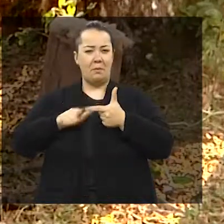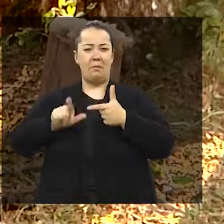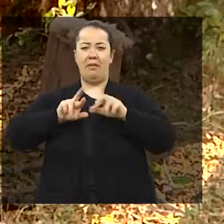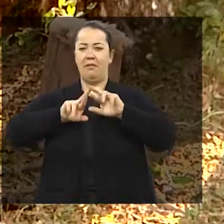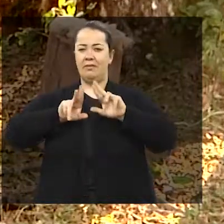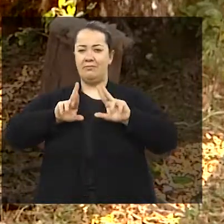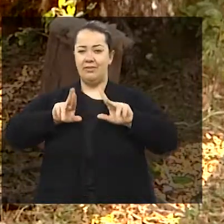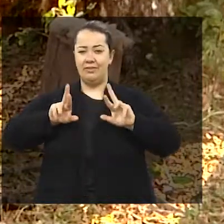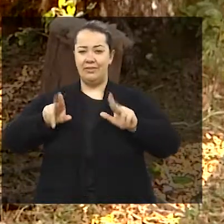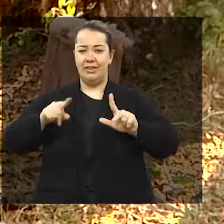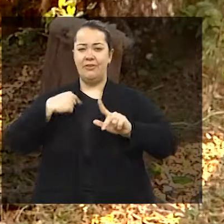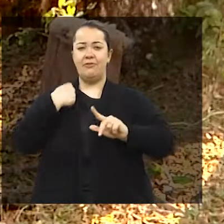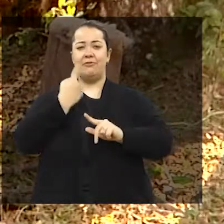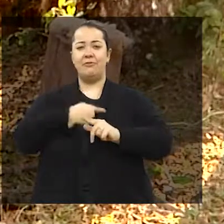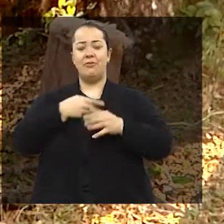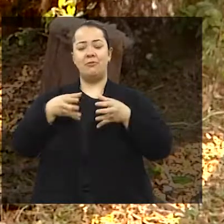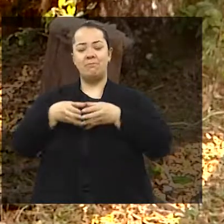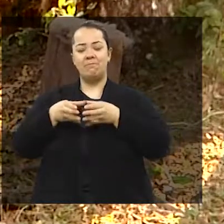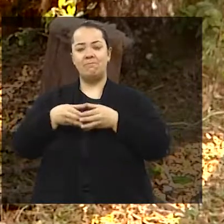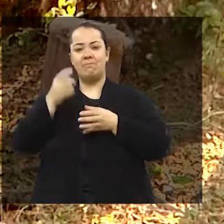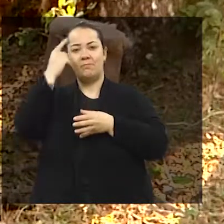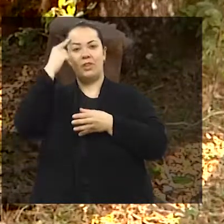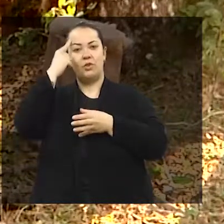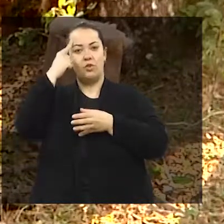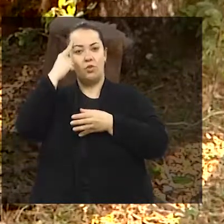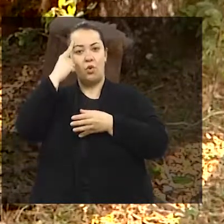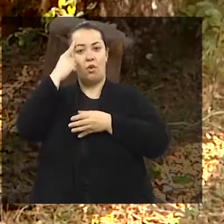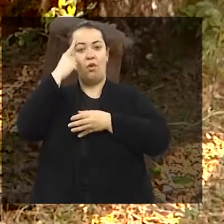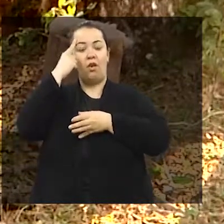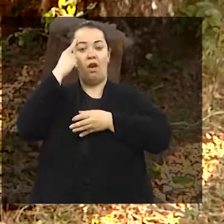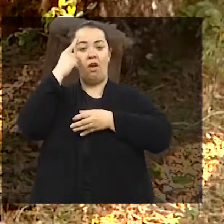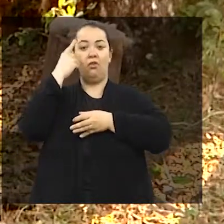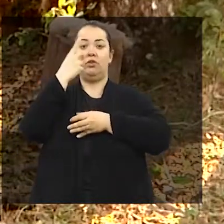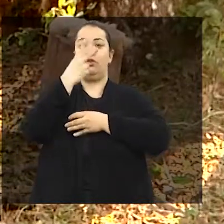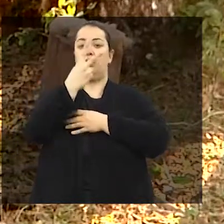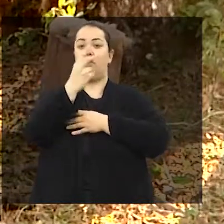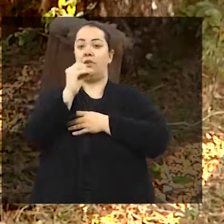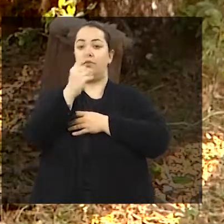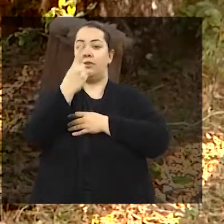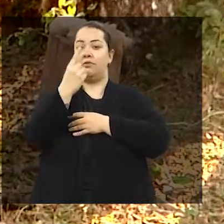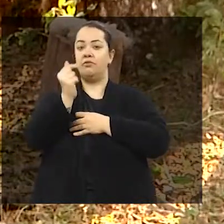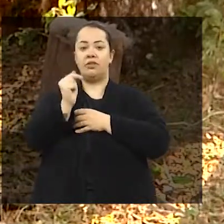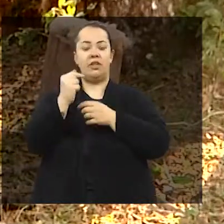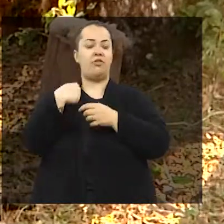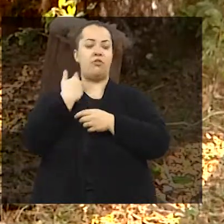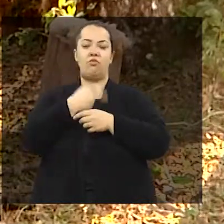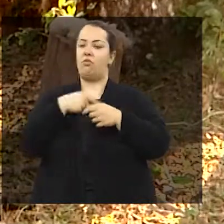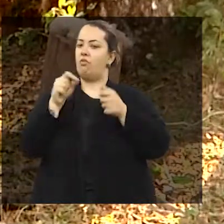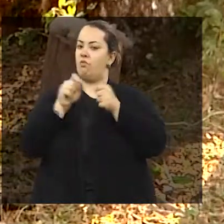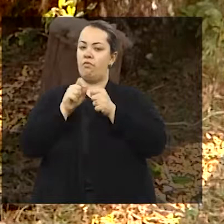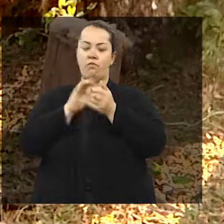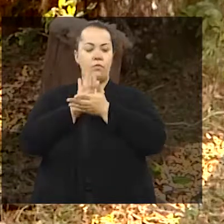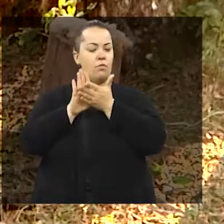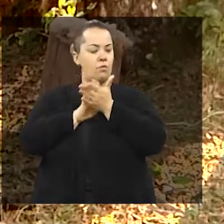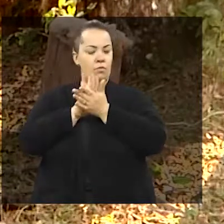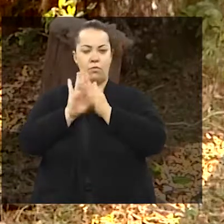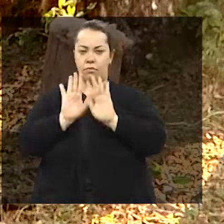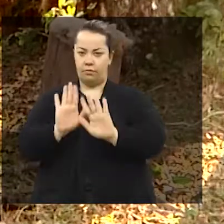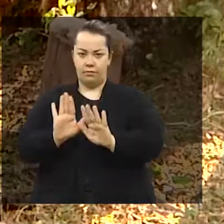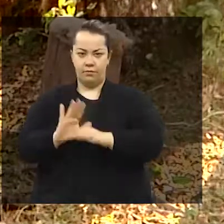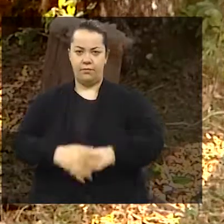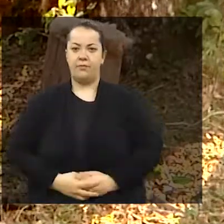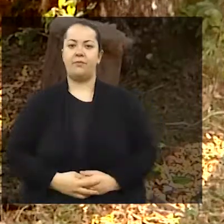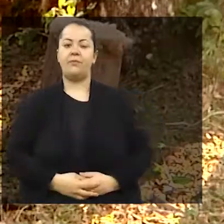acontece como o acampamento estava muito preso à 19ª a coordenação da 19ª